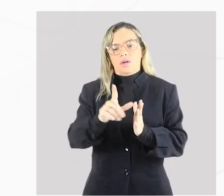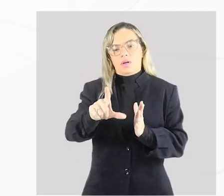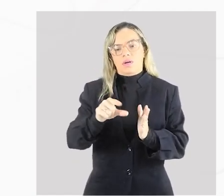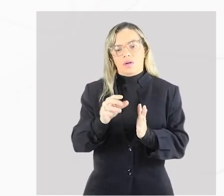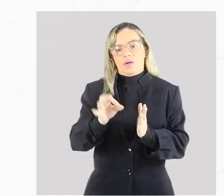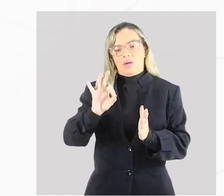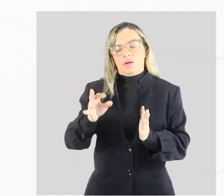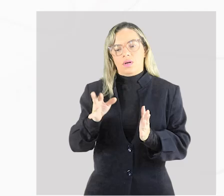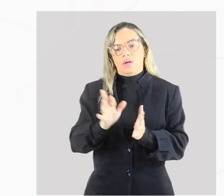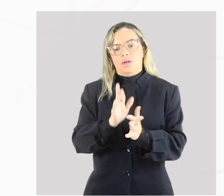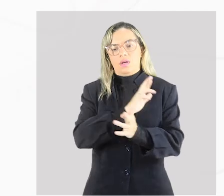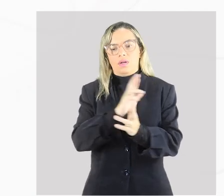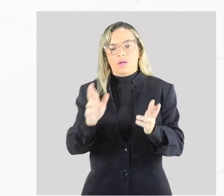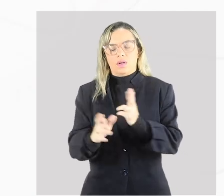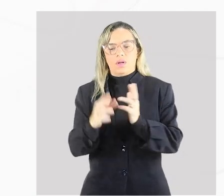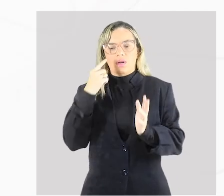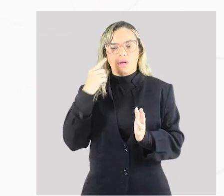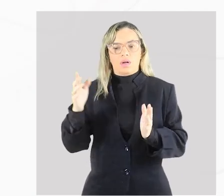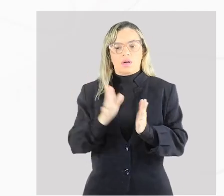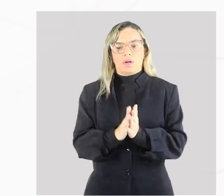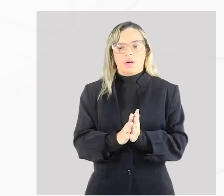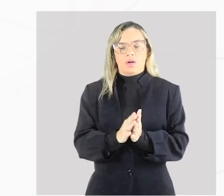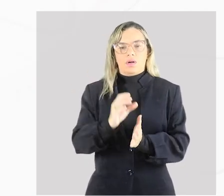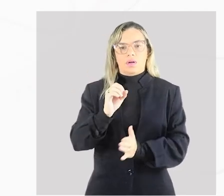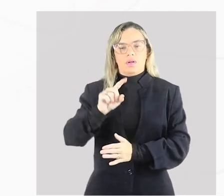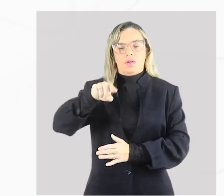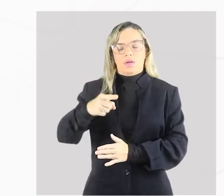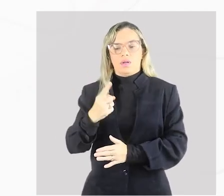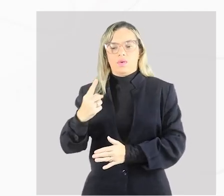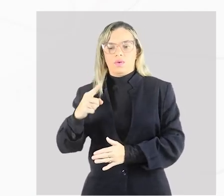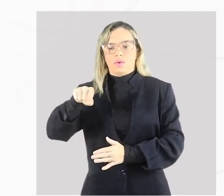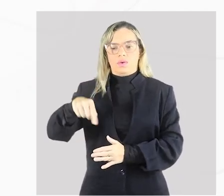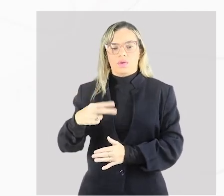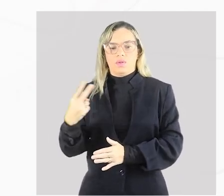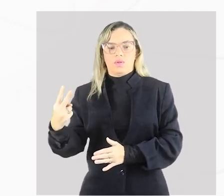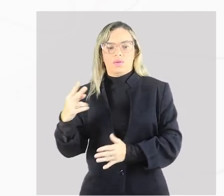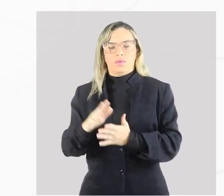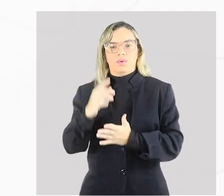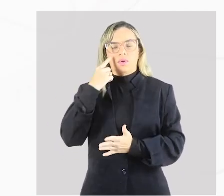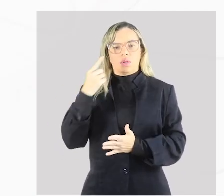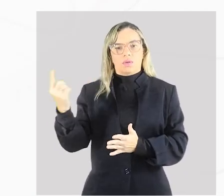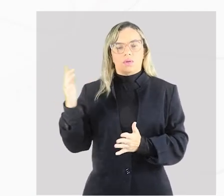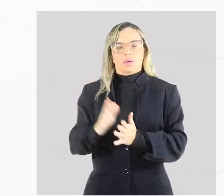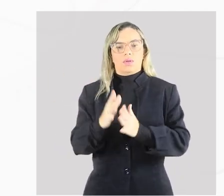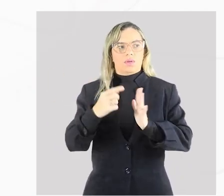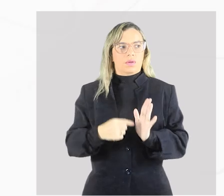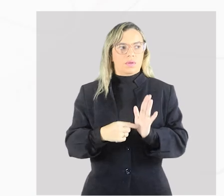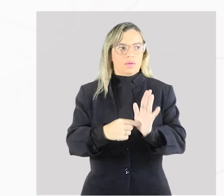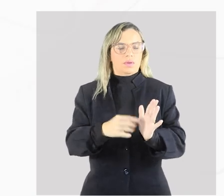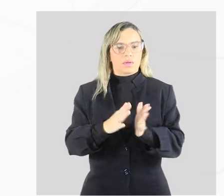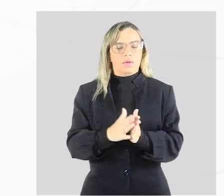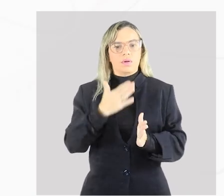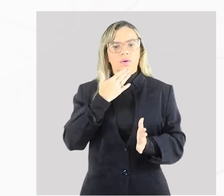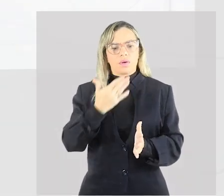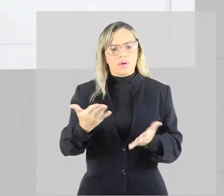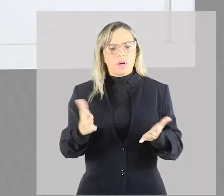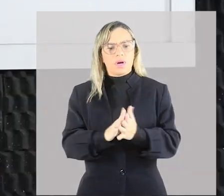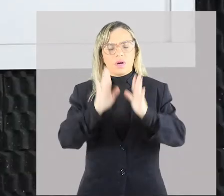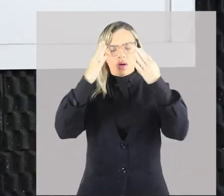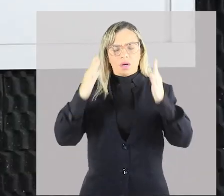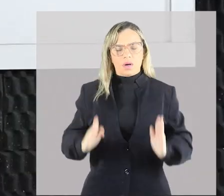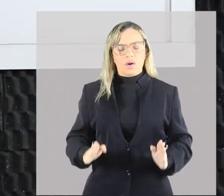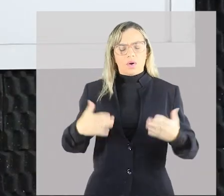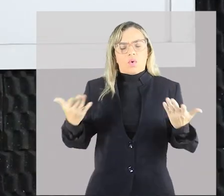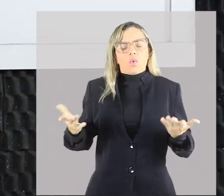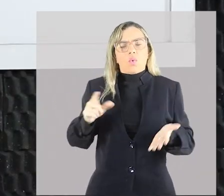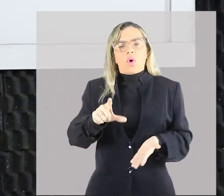conjunto formado pelos elementos 0, 1 e 2. Certo? Então ele colocou esse conjunto e pediu para a gente julgar qual opção